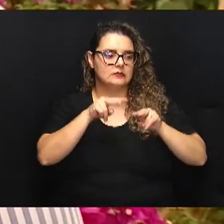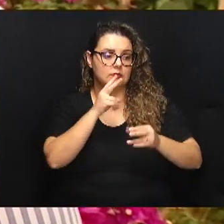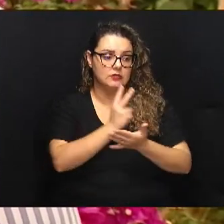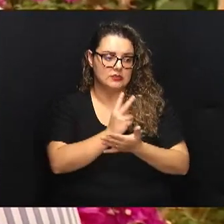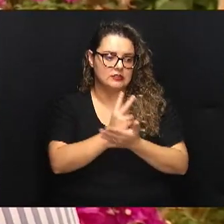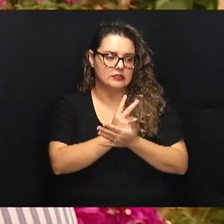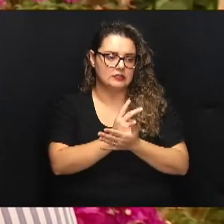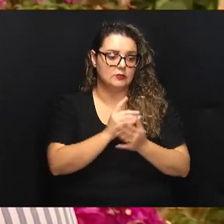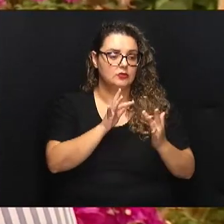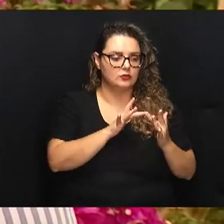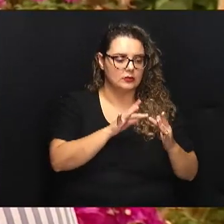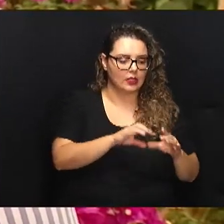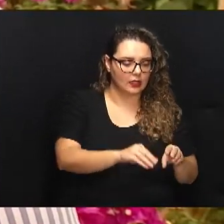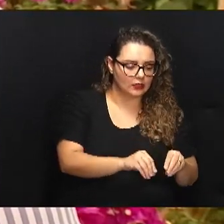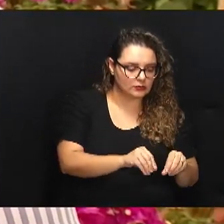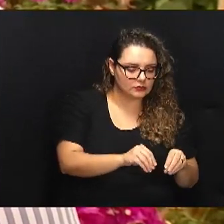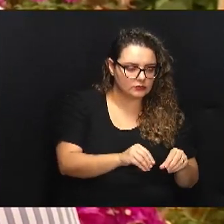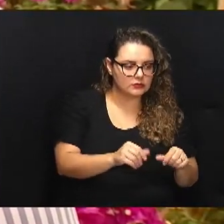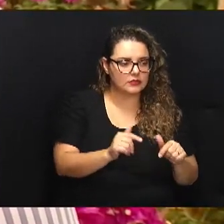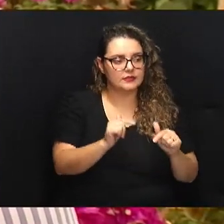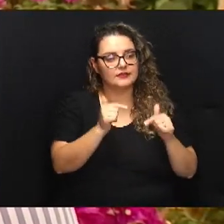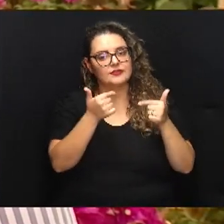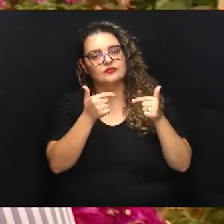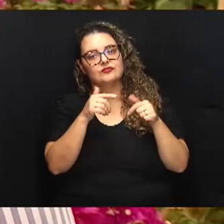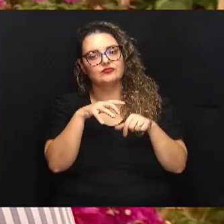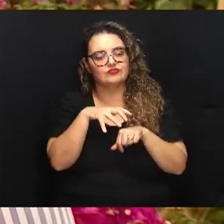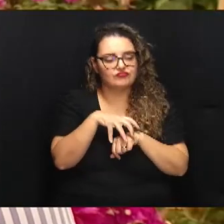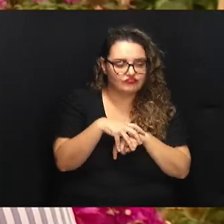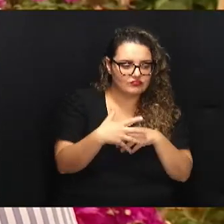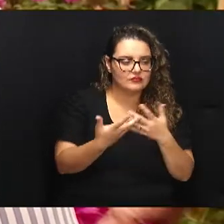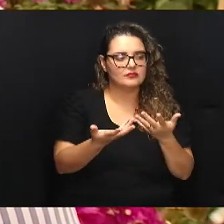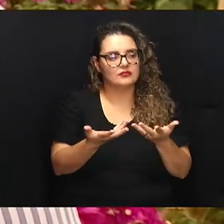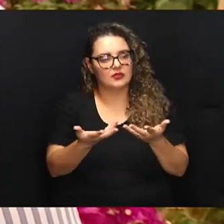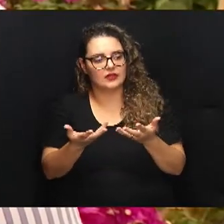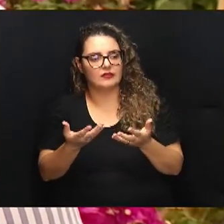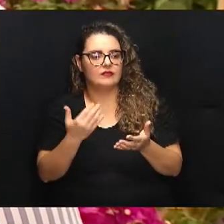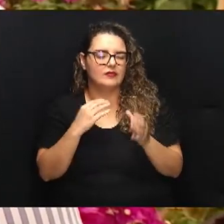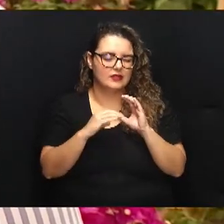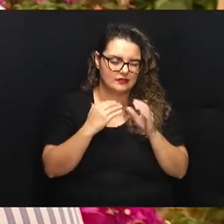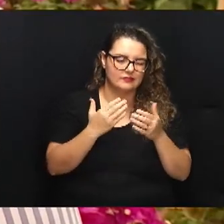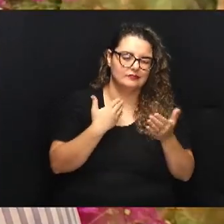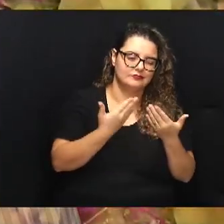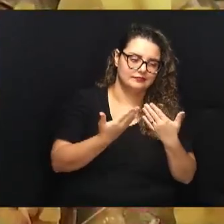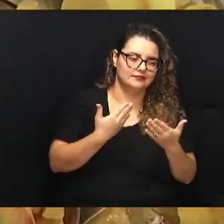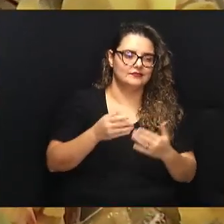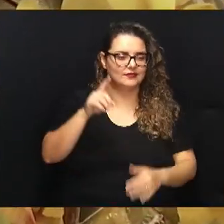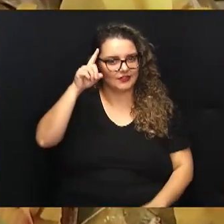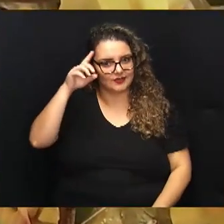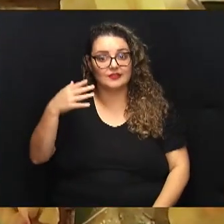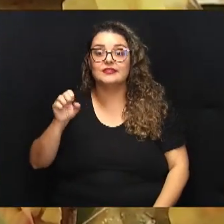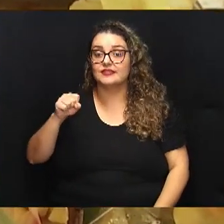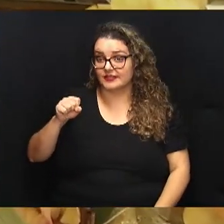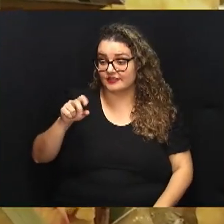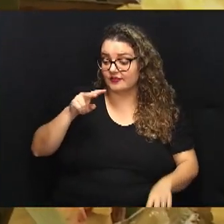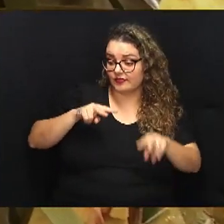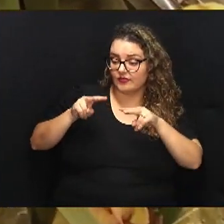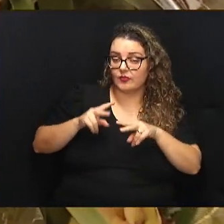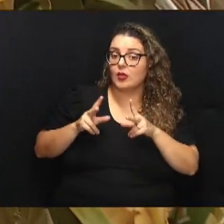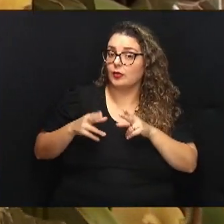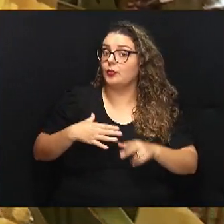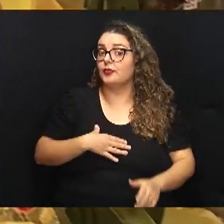sempre, né? Ver se ela está sorrindo, se ela está caidinha, vai se comunicando com a planta ali todo dia, né? O olhar, eu falo que é como um